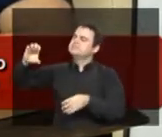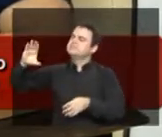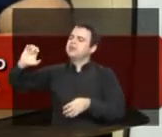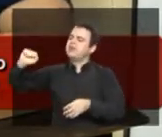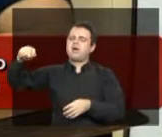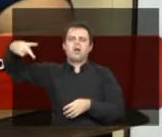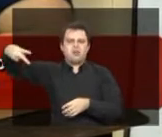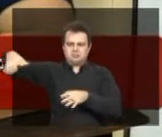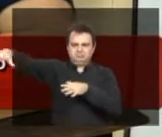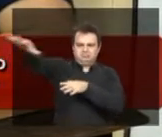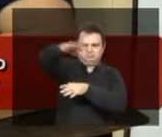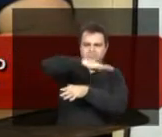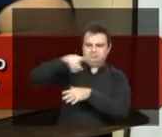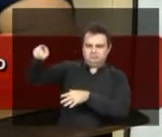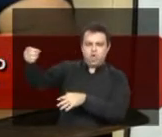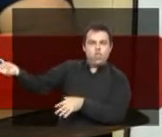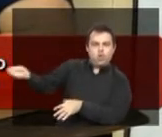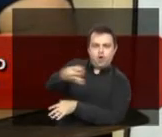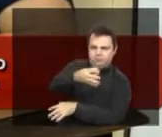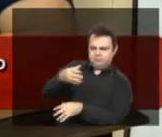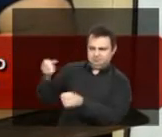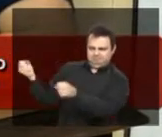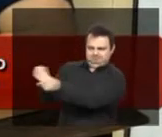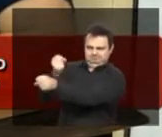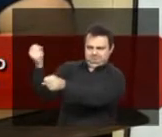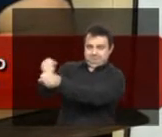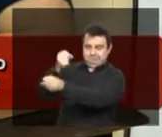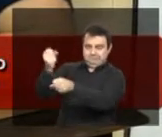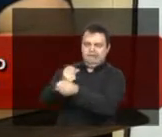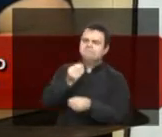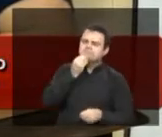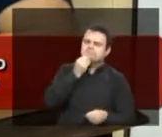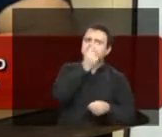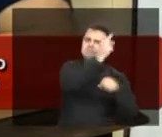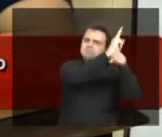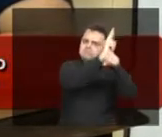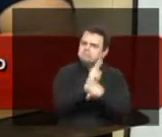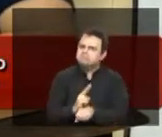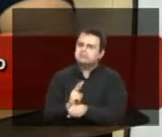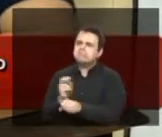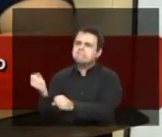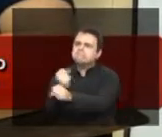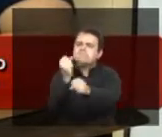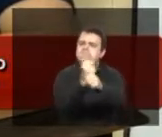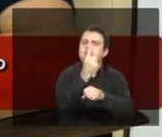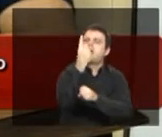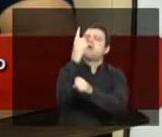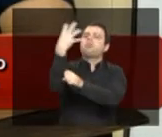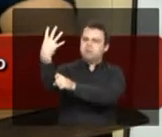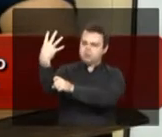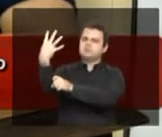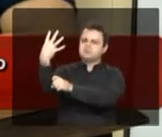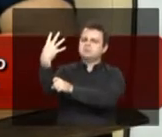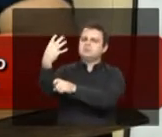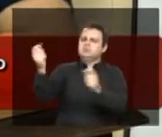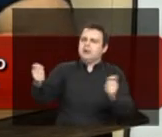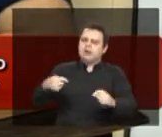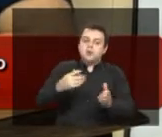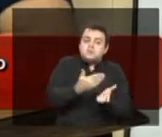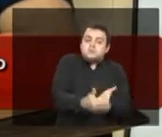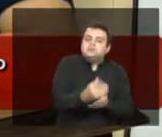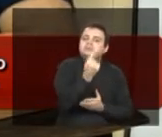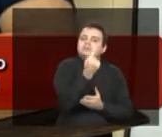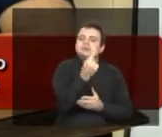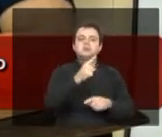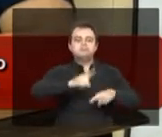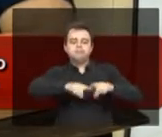o pessoal que mora ali naquela região, 14 hospitais e ainda sobraria um dinheirinho para comprar equipamentos. Daria